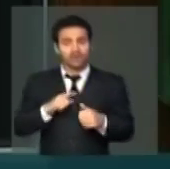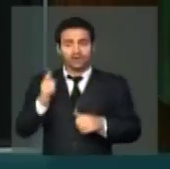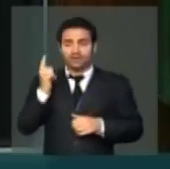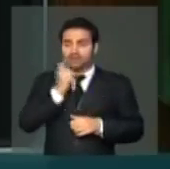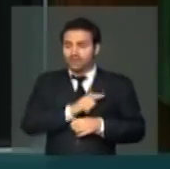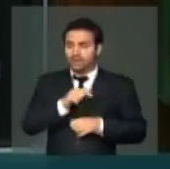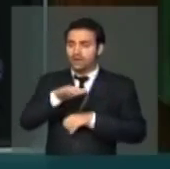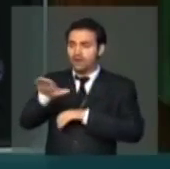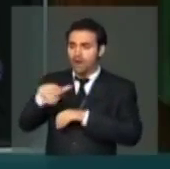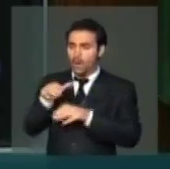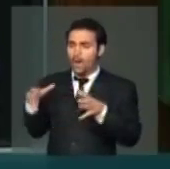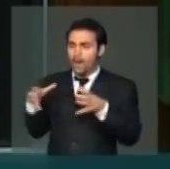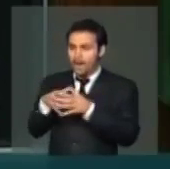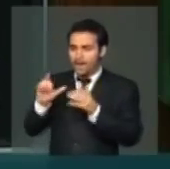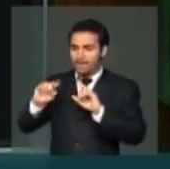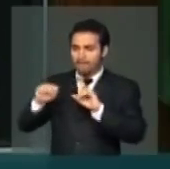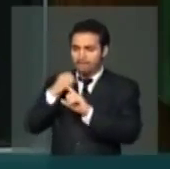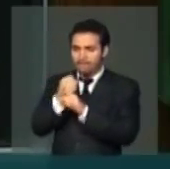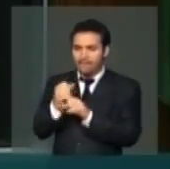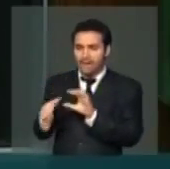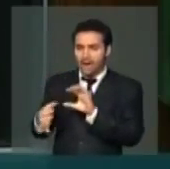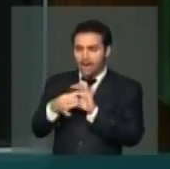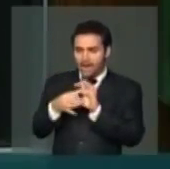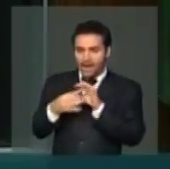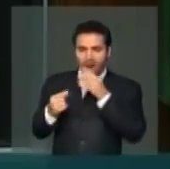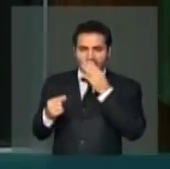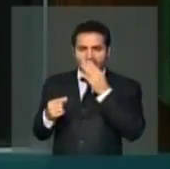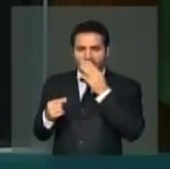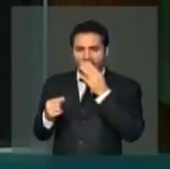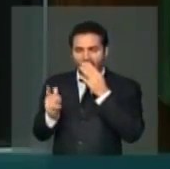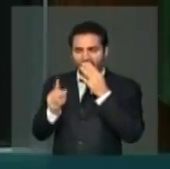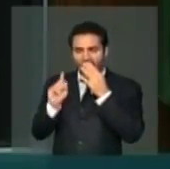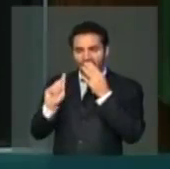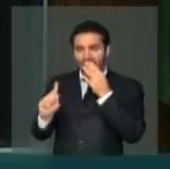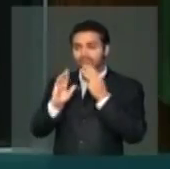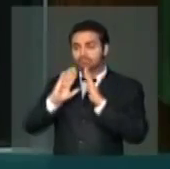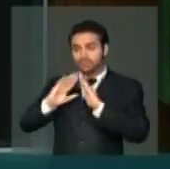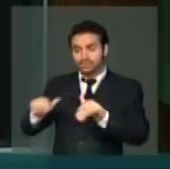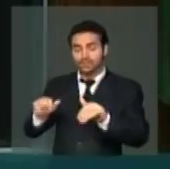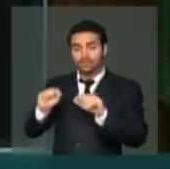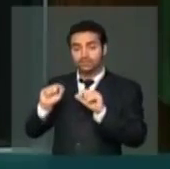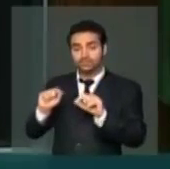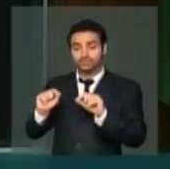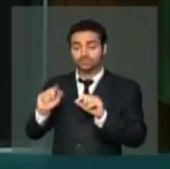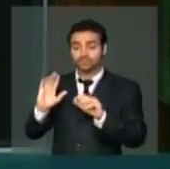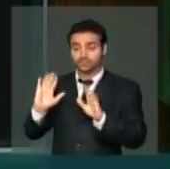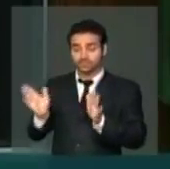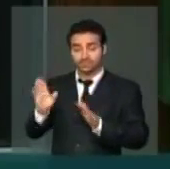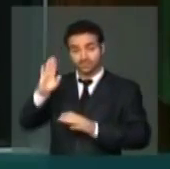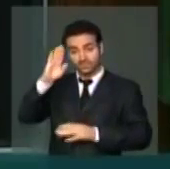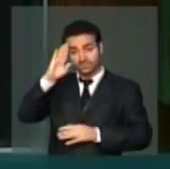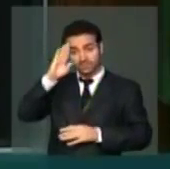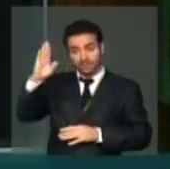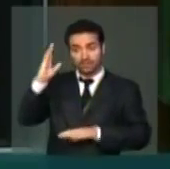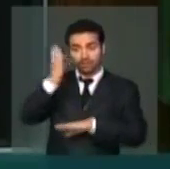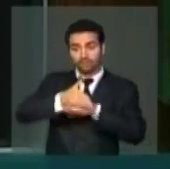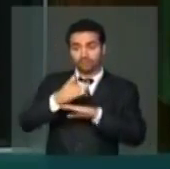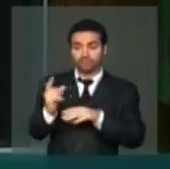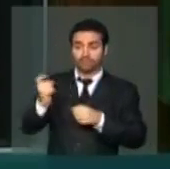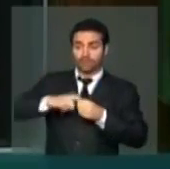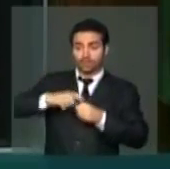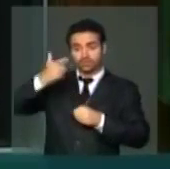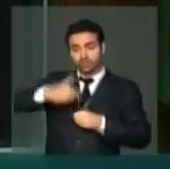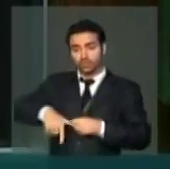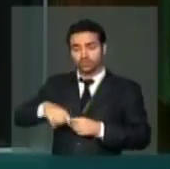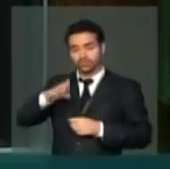setores conservadores da sociedade, um deles, inclusive, pedindo abertamente a intervenção militar e uma nova